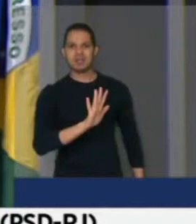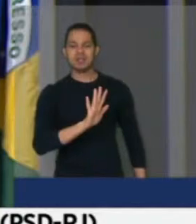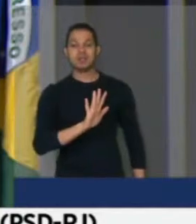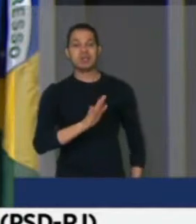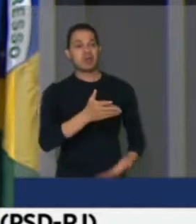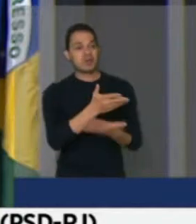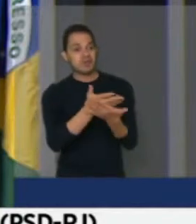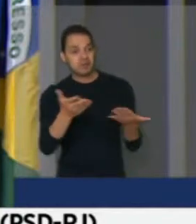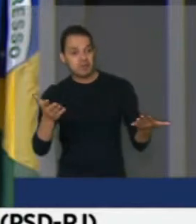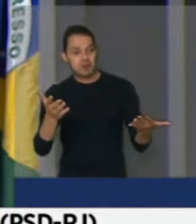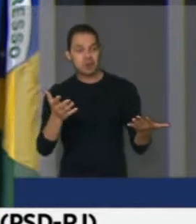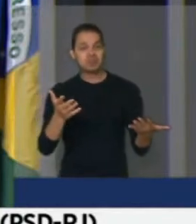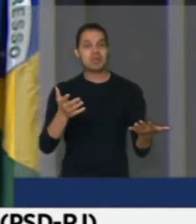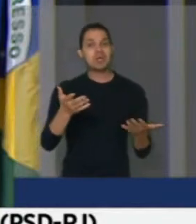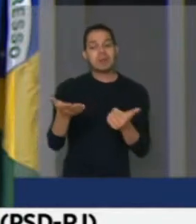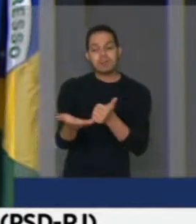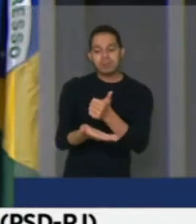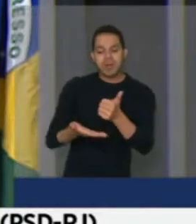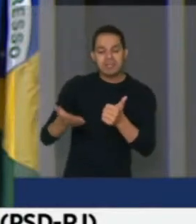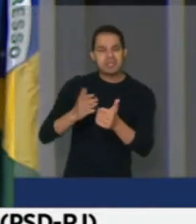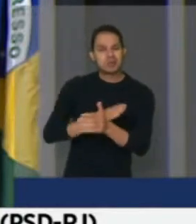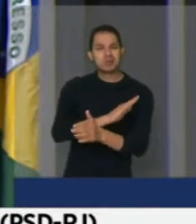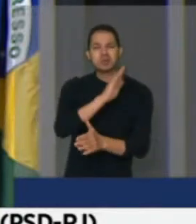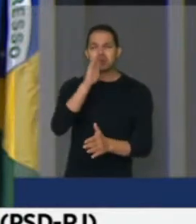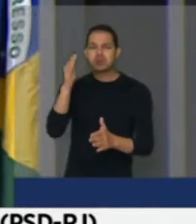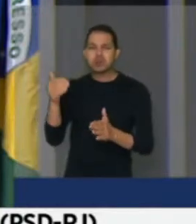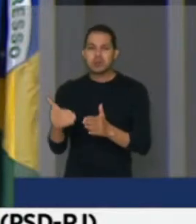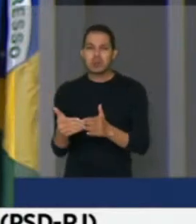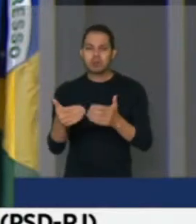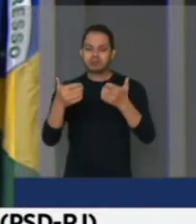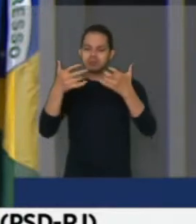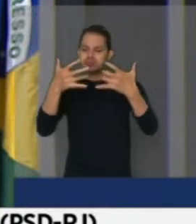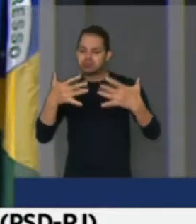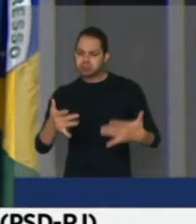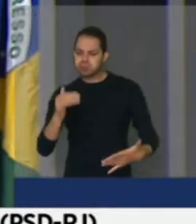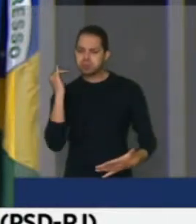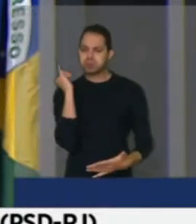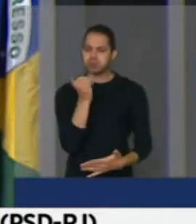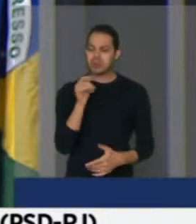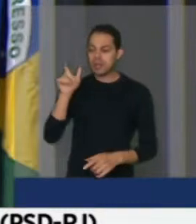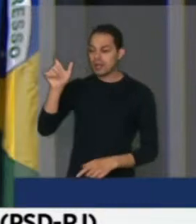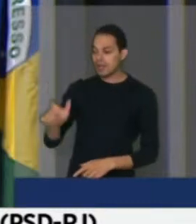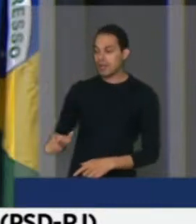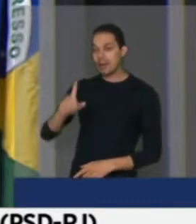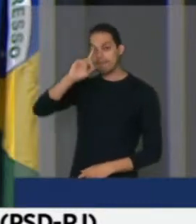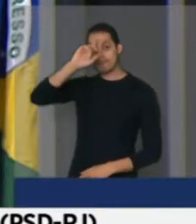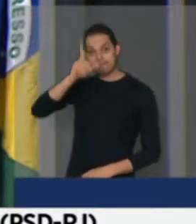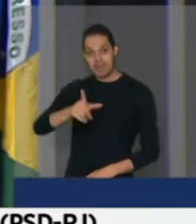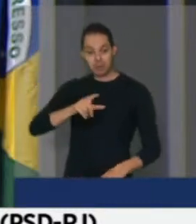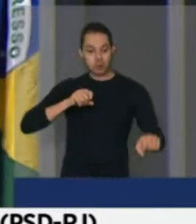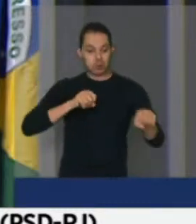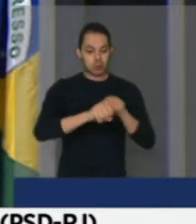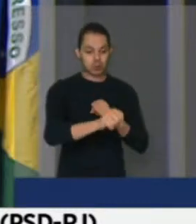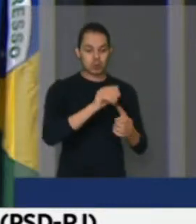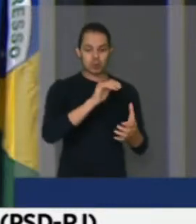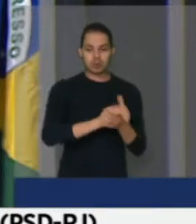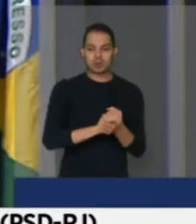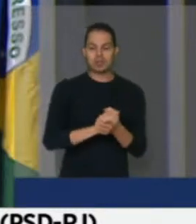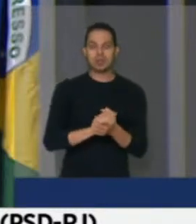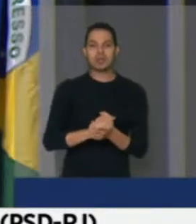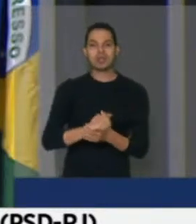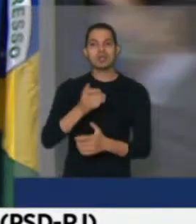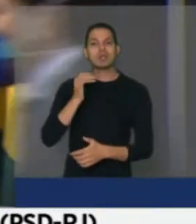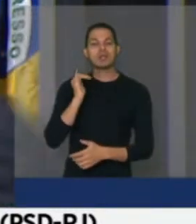vossas excelências estão baseando toda essa versão de que ela teria sido a mandante do assassinato do marido na